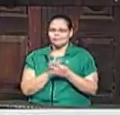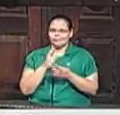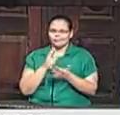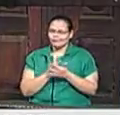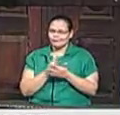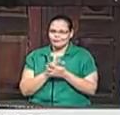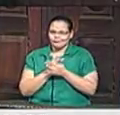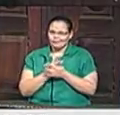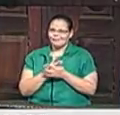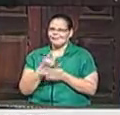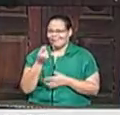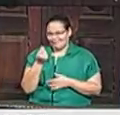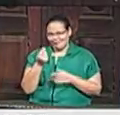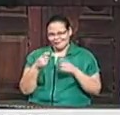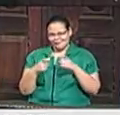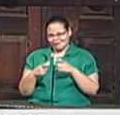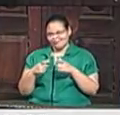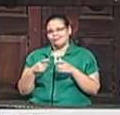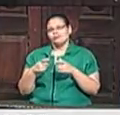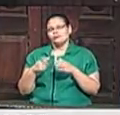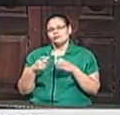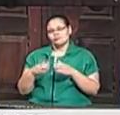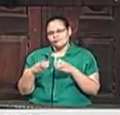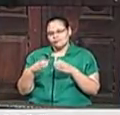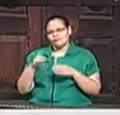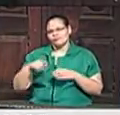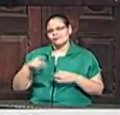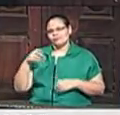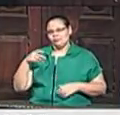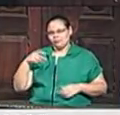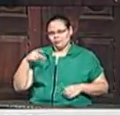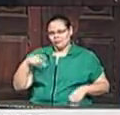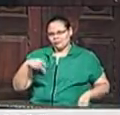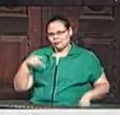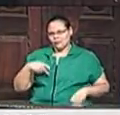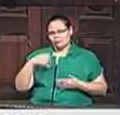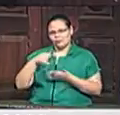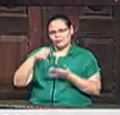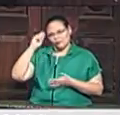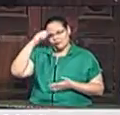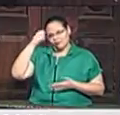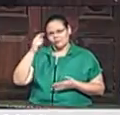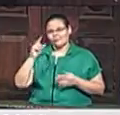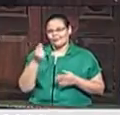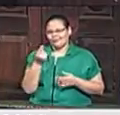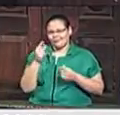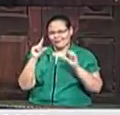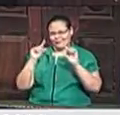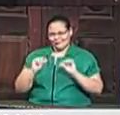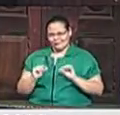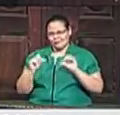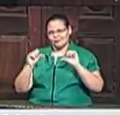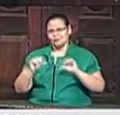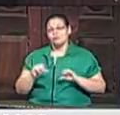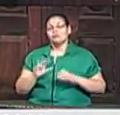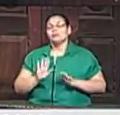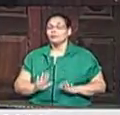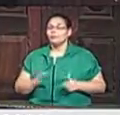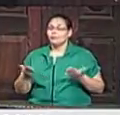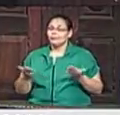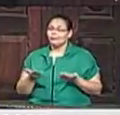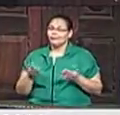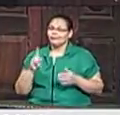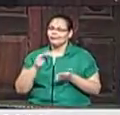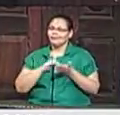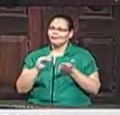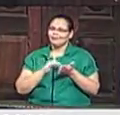queda do preço do petróleo. É preciso, portanto, senhor presidente, que o presidente, agora